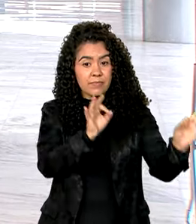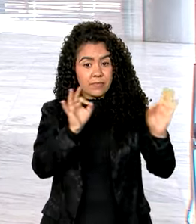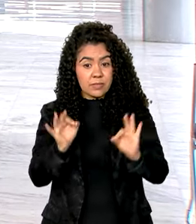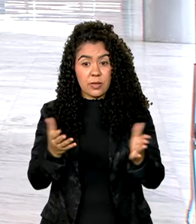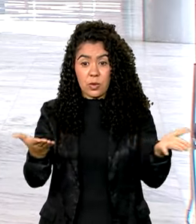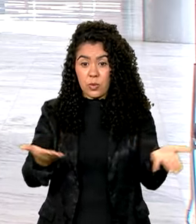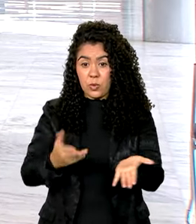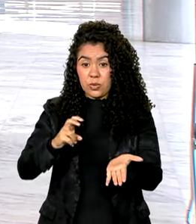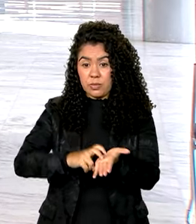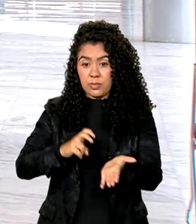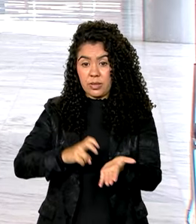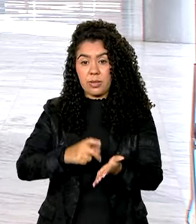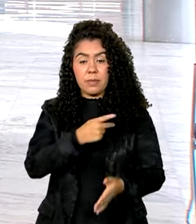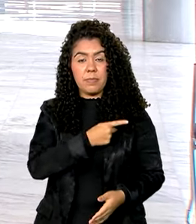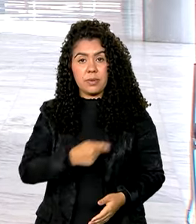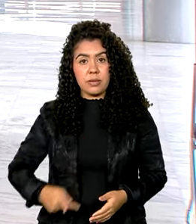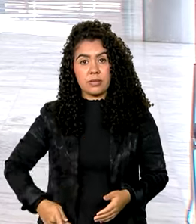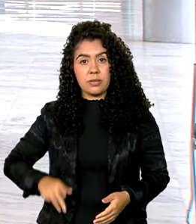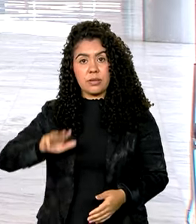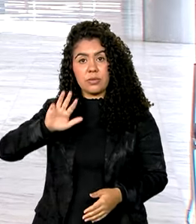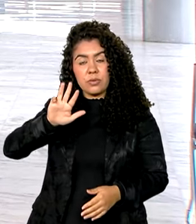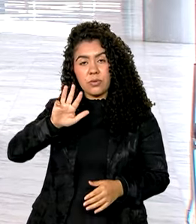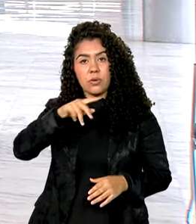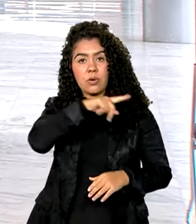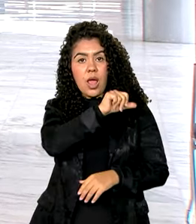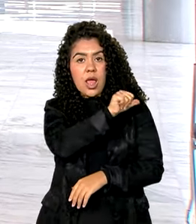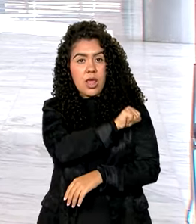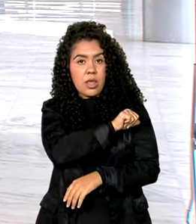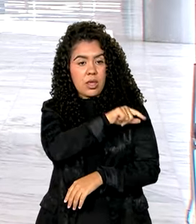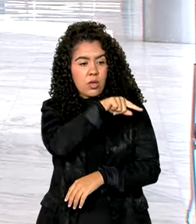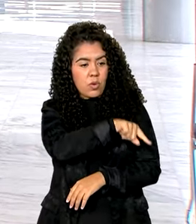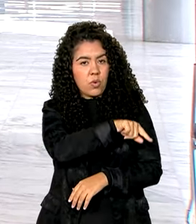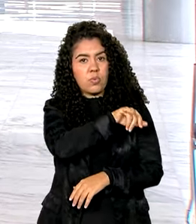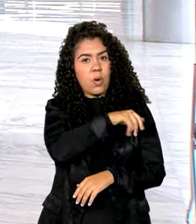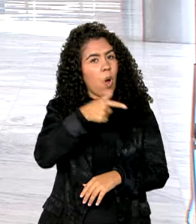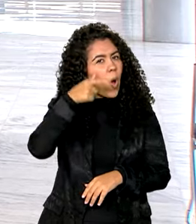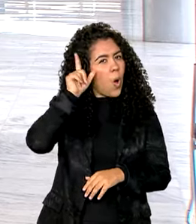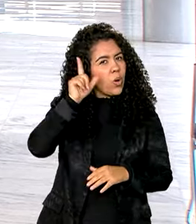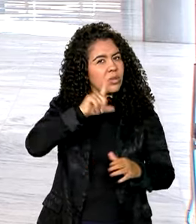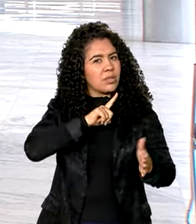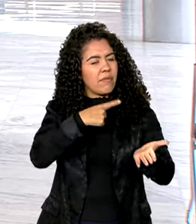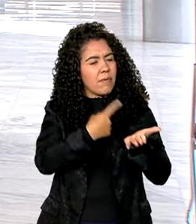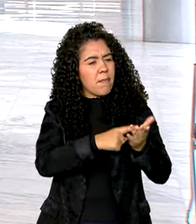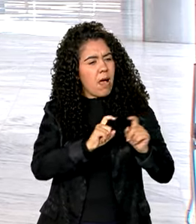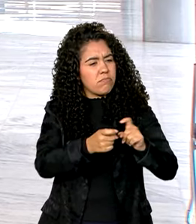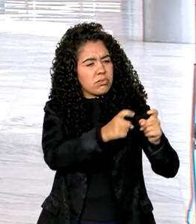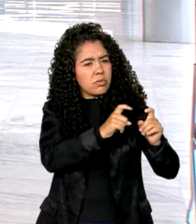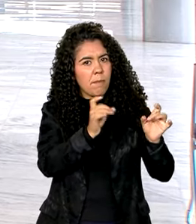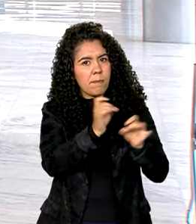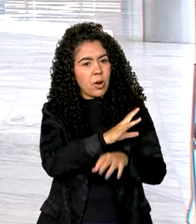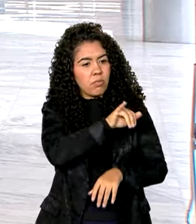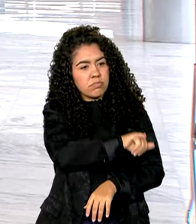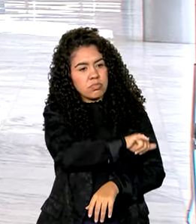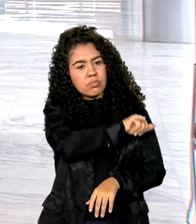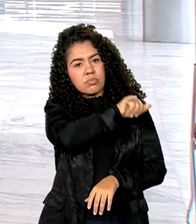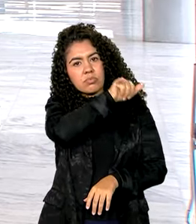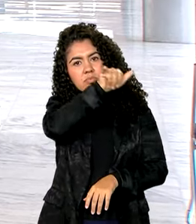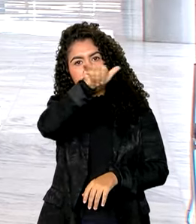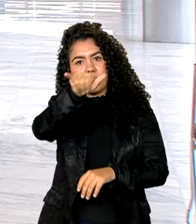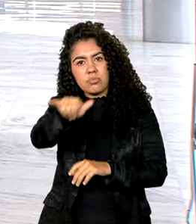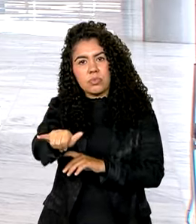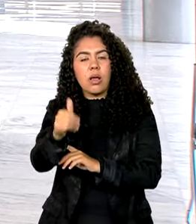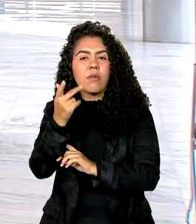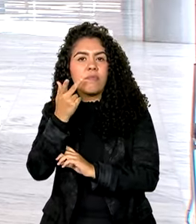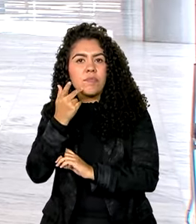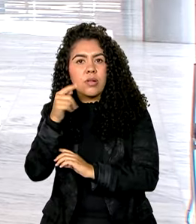Nesta manhã, o presidente Lula saiu do Rio de Janeiro, onde participou de vários compromissos ontem na capital carioca e seguiu para Fortaleza, onde tem mais